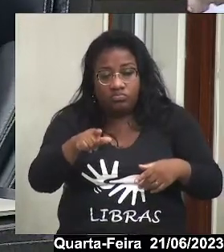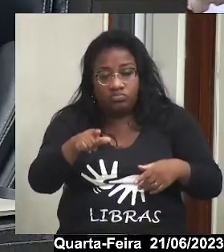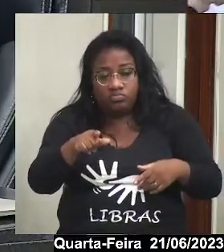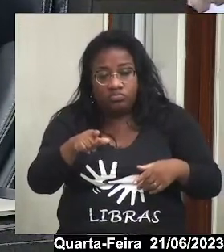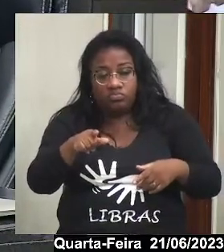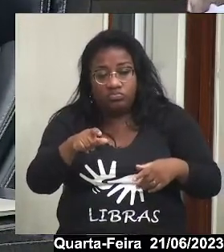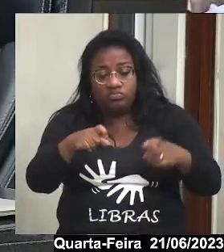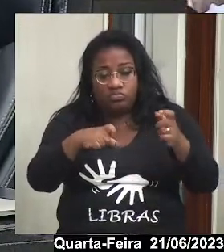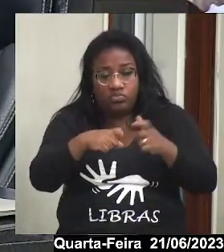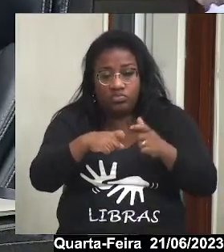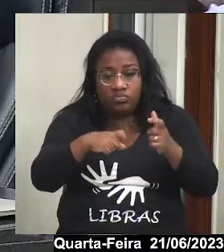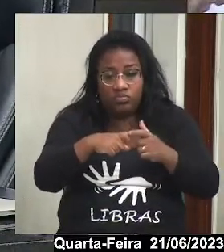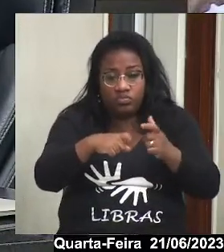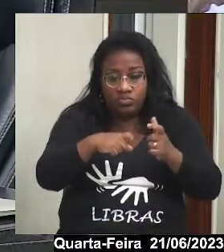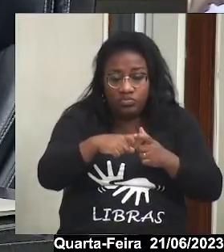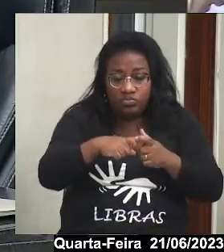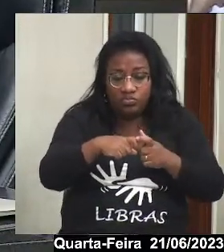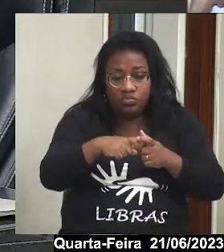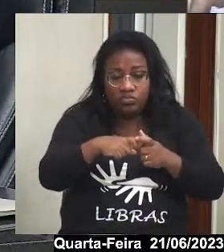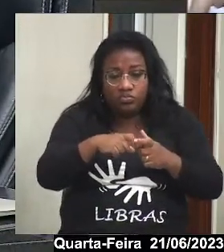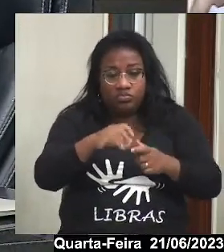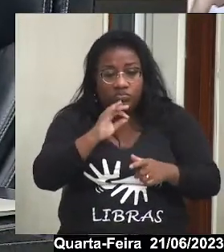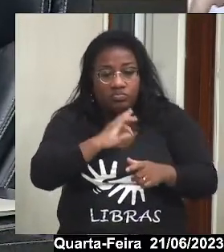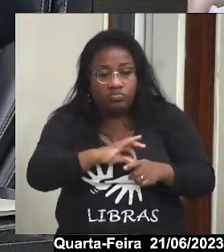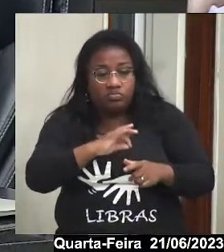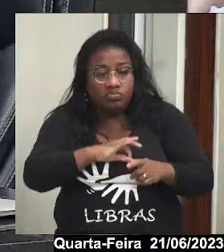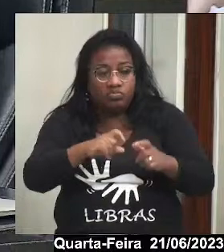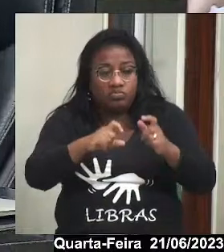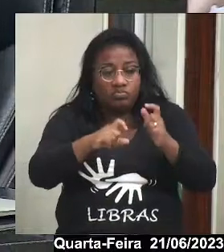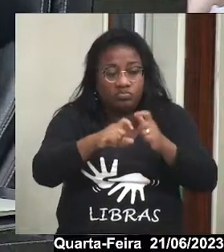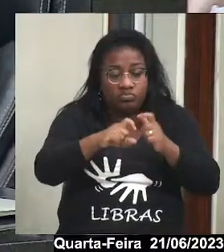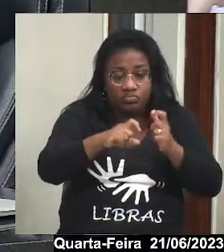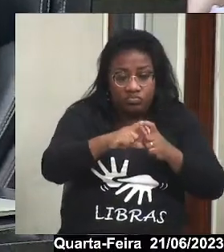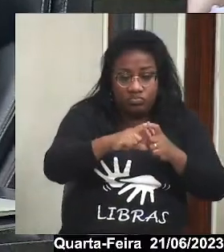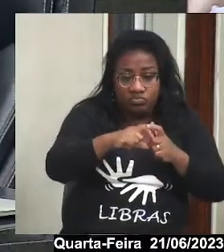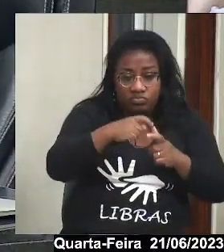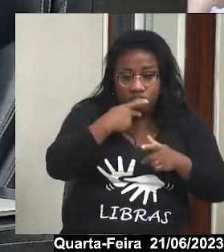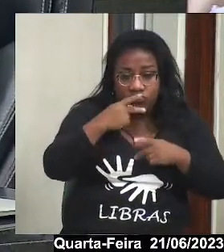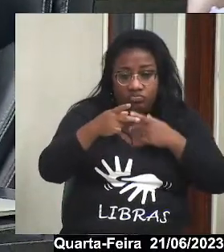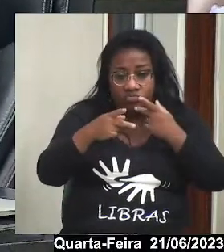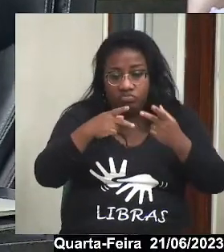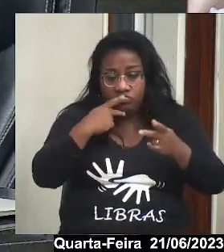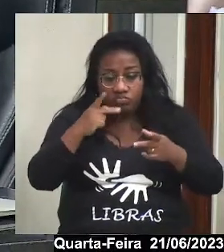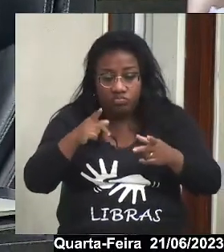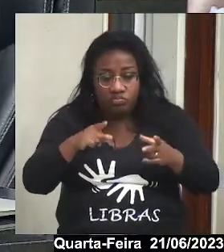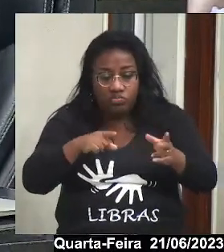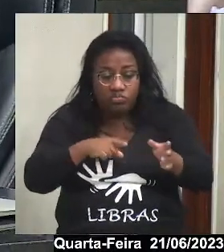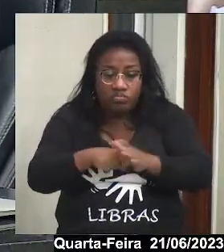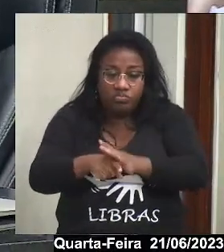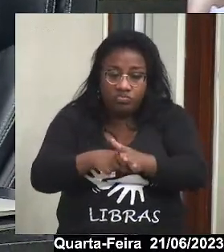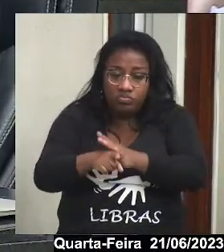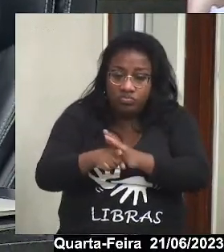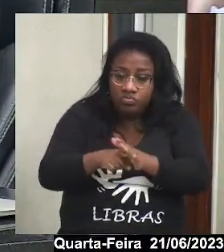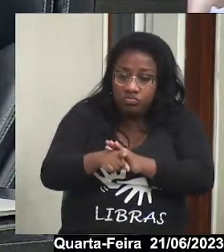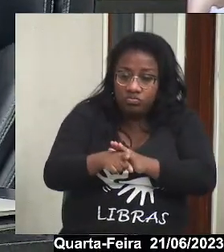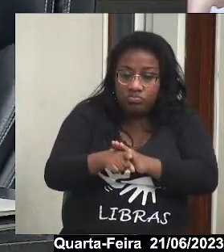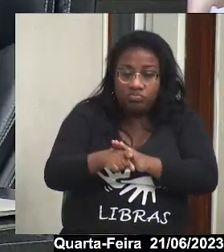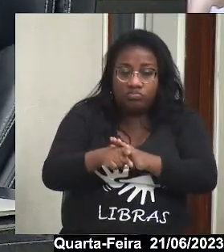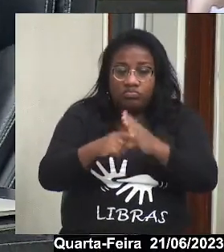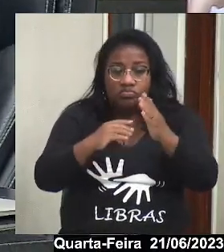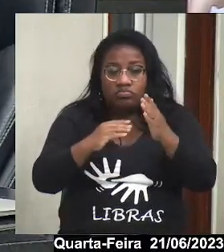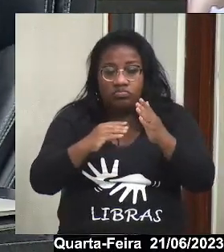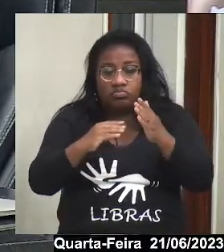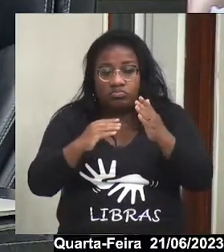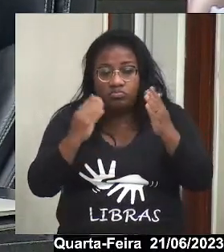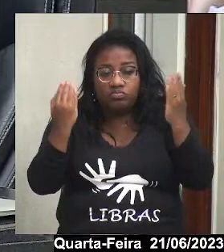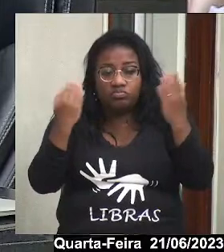dos médicos, que os médicos estão com o salário atrasado, eu tenho aqui, ó, puxei, enquanto você falava, eu puxei tudo aqui para provar para o senhor,